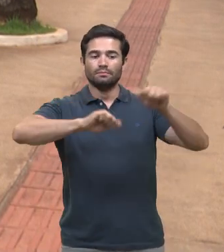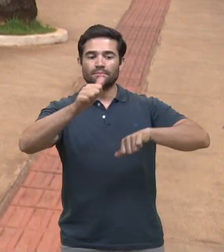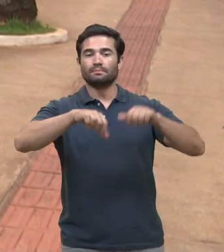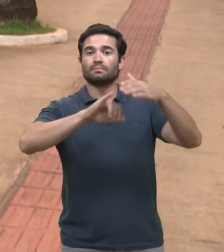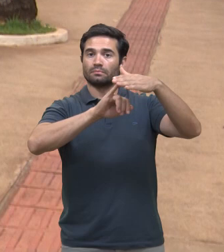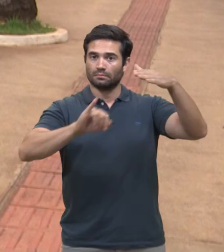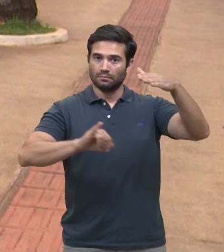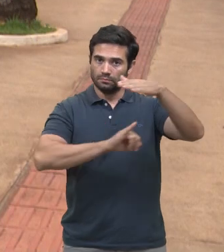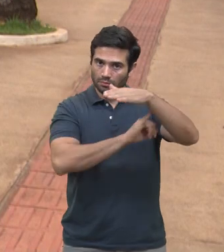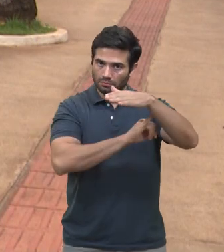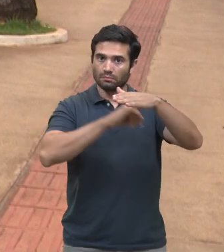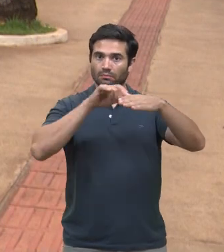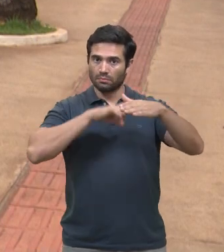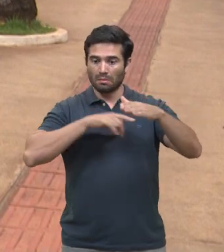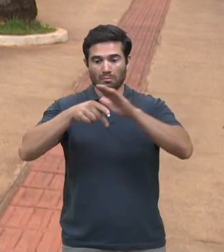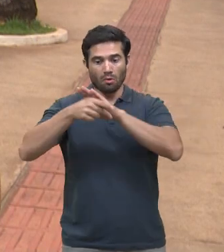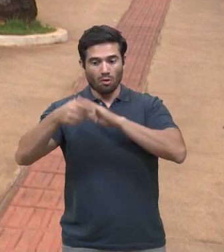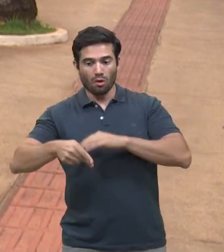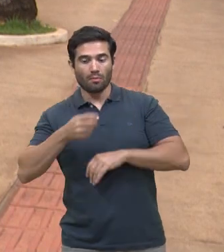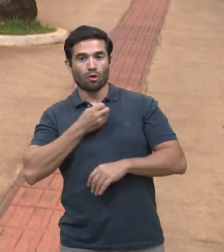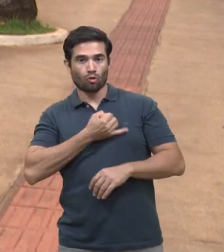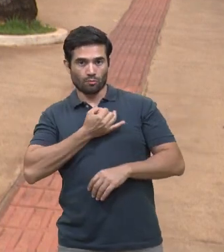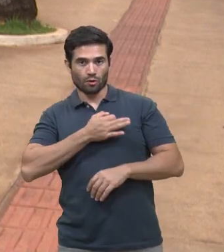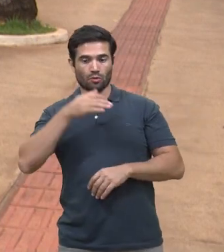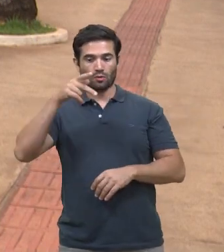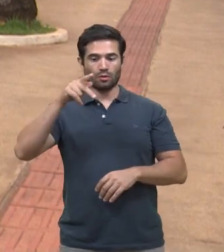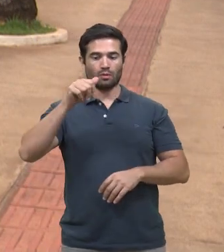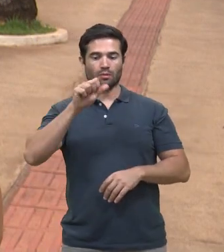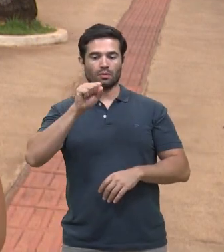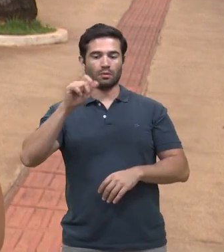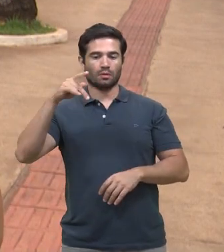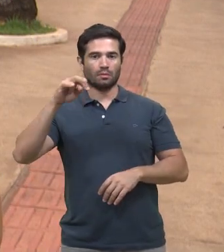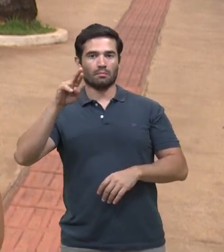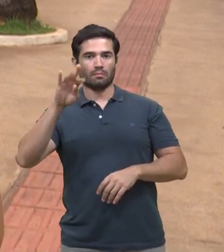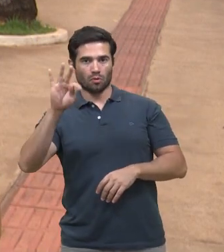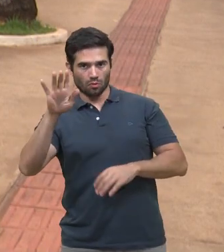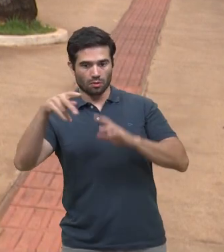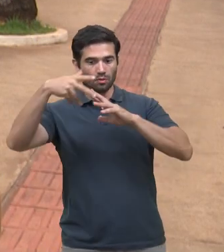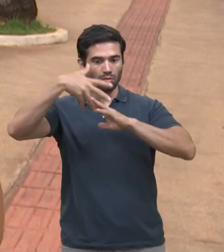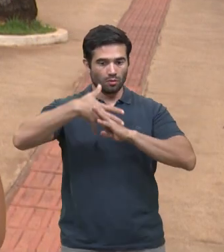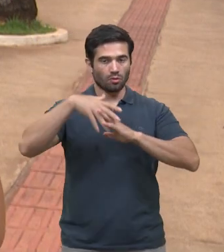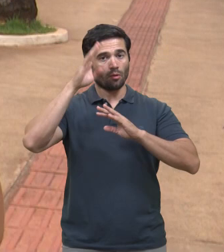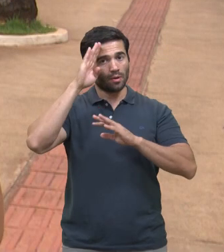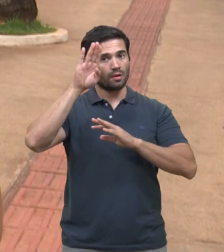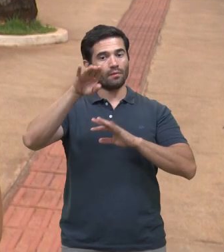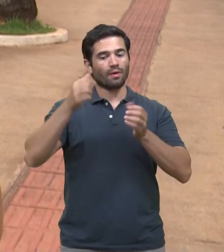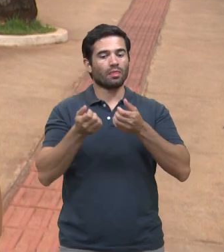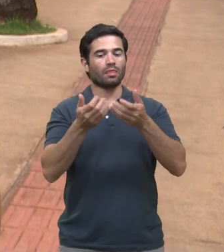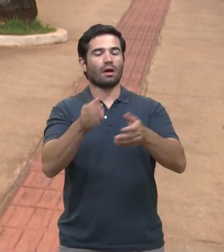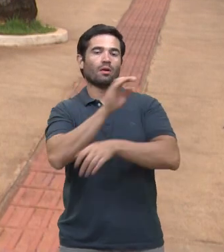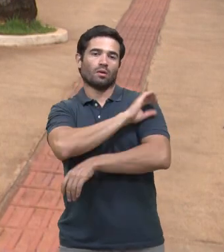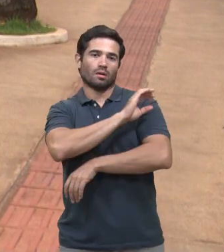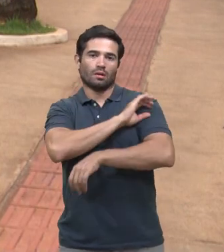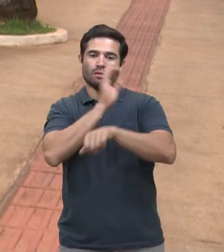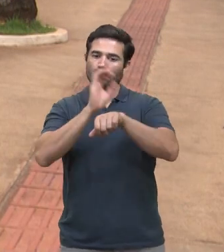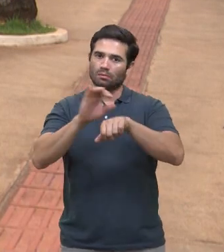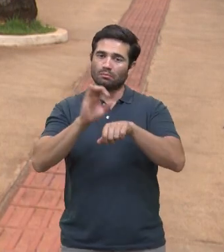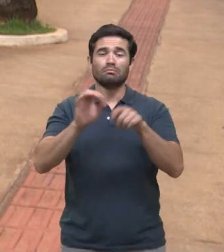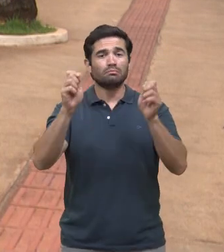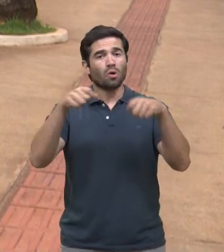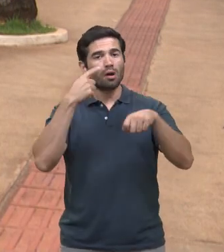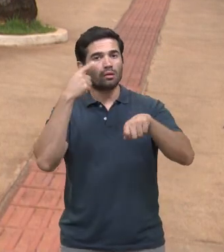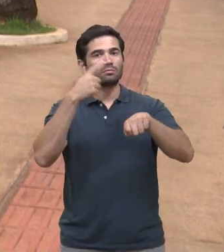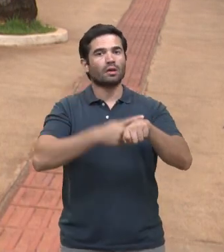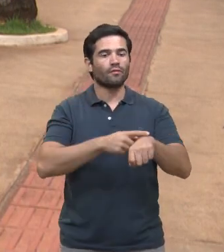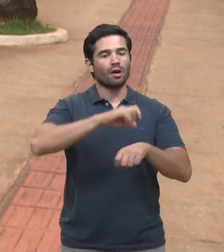avaliação institucional com o passaporte UFMS. O objetivo é fornecer aos coordenadores de curso a possibilidade